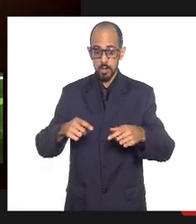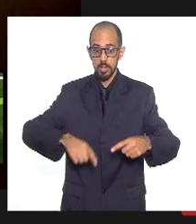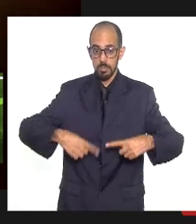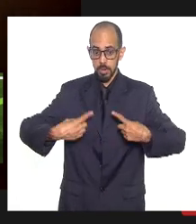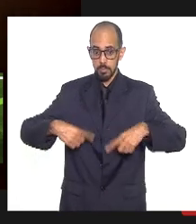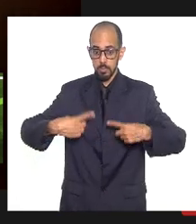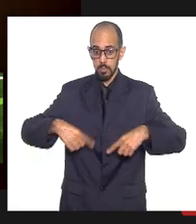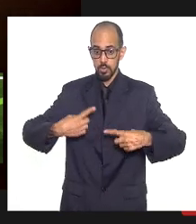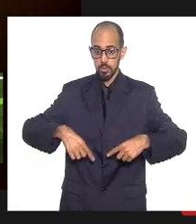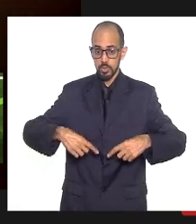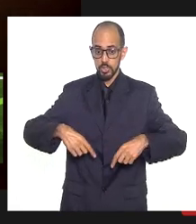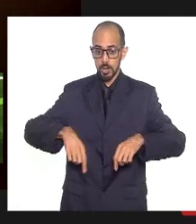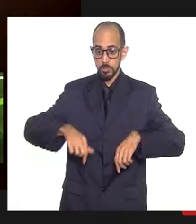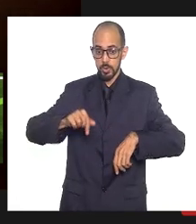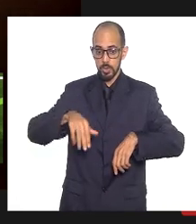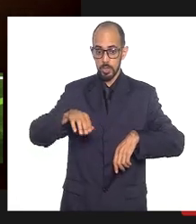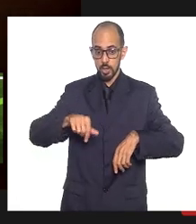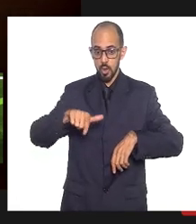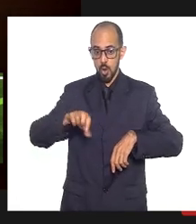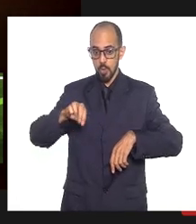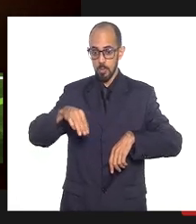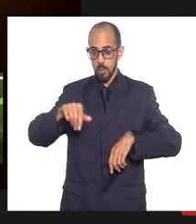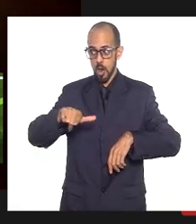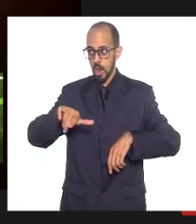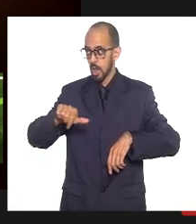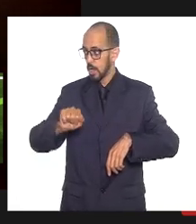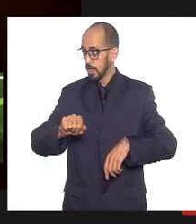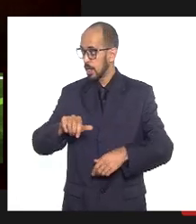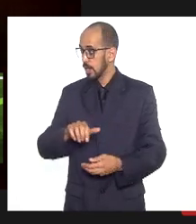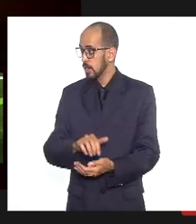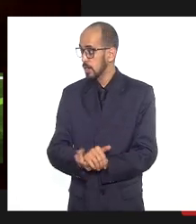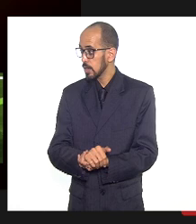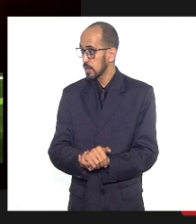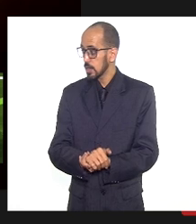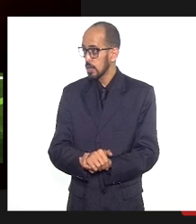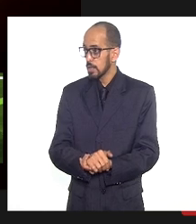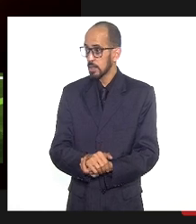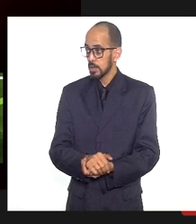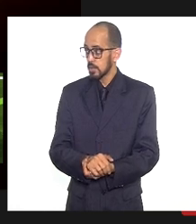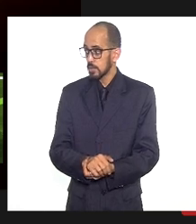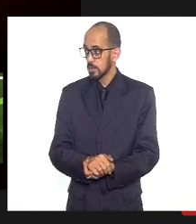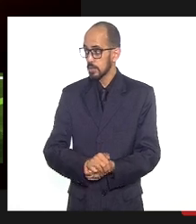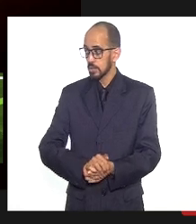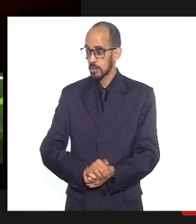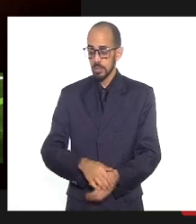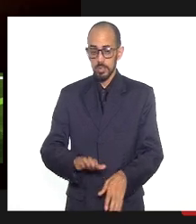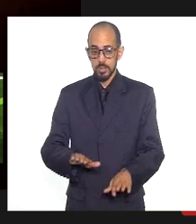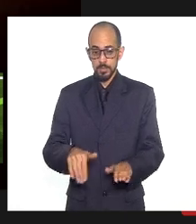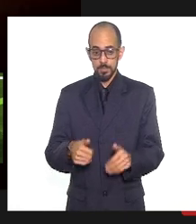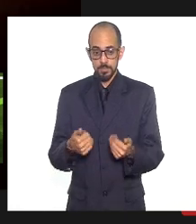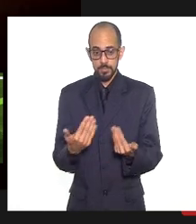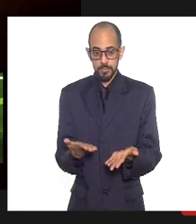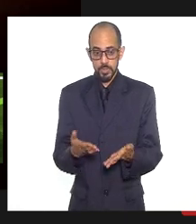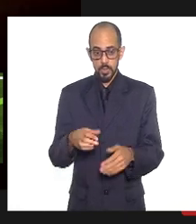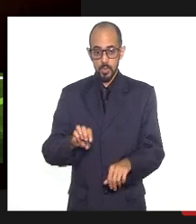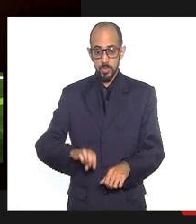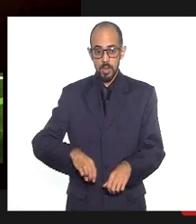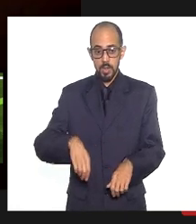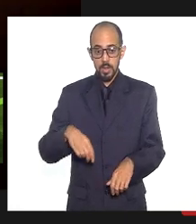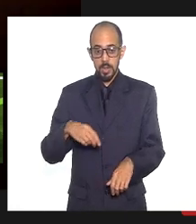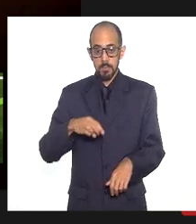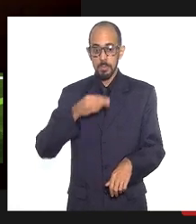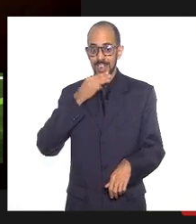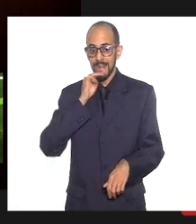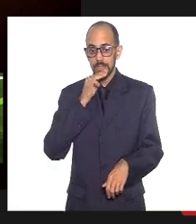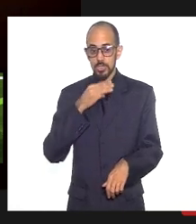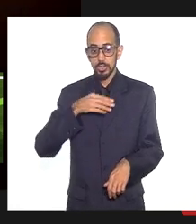para o povo quilombola. Só que a gente está mapeando. Já teve Mangaratiba, teve